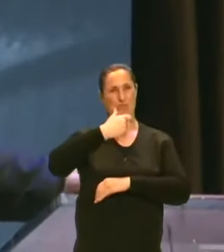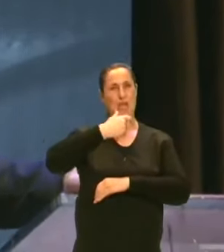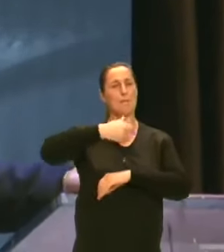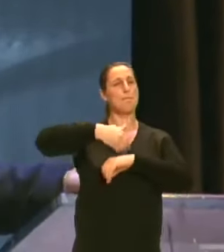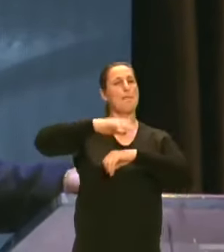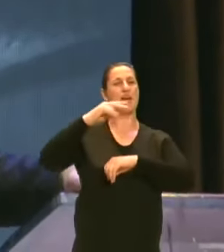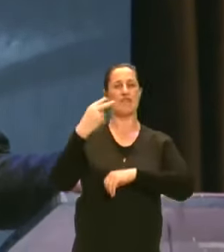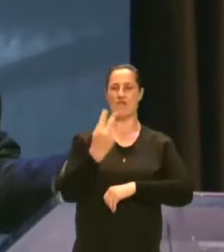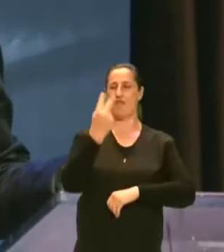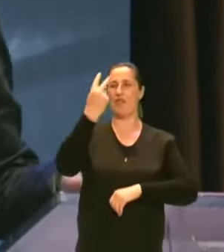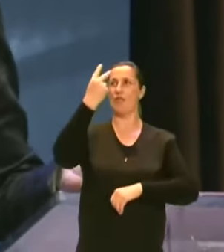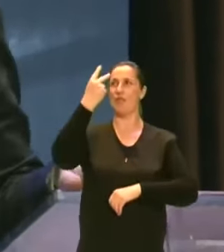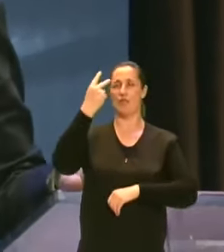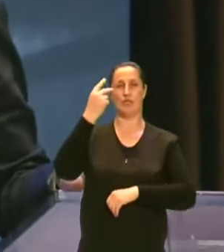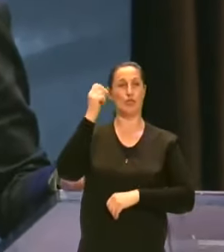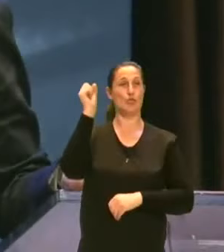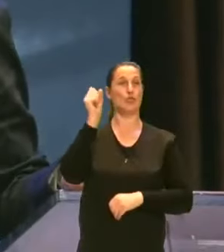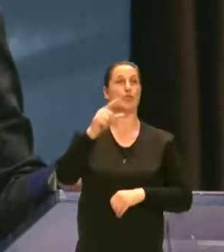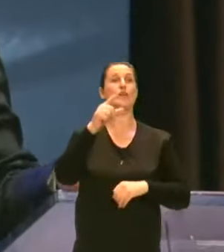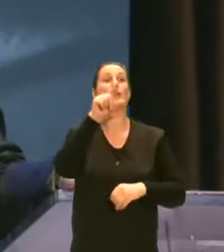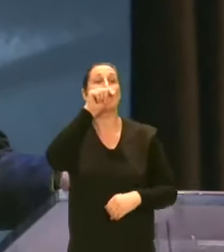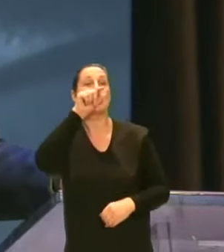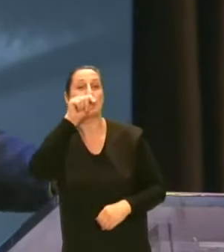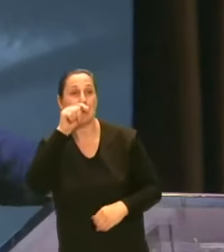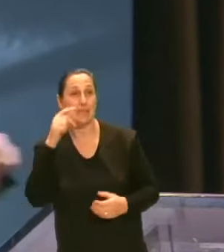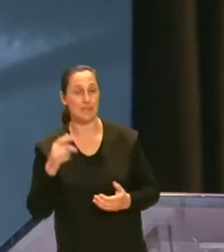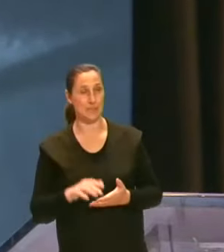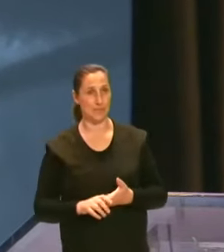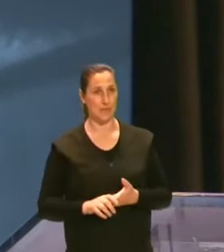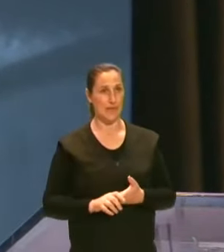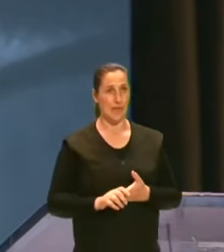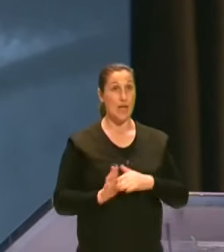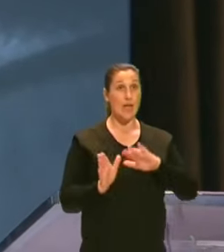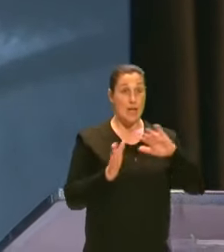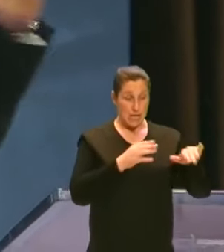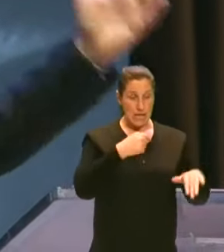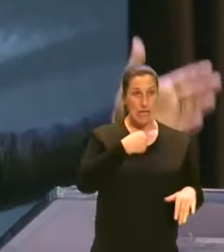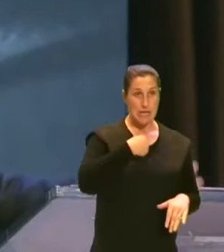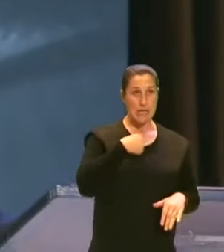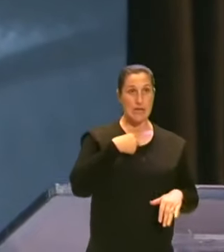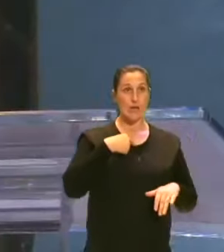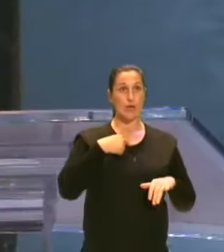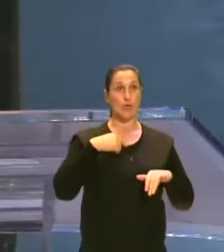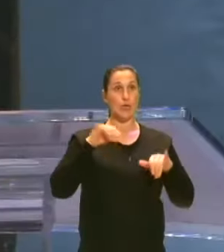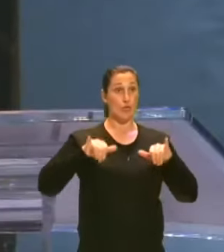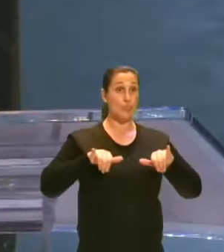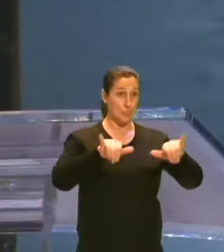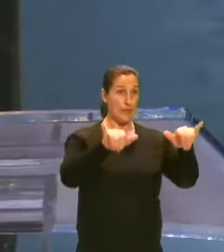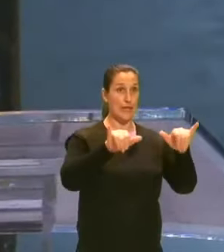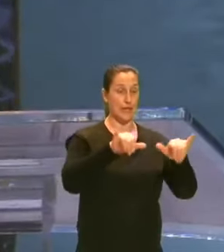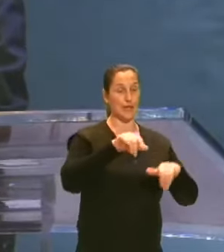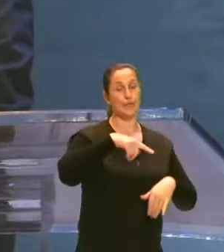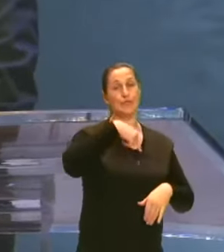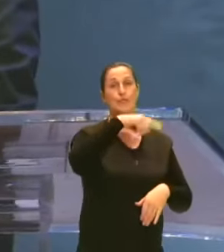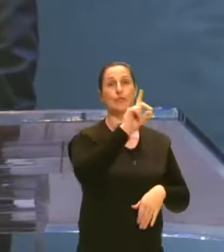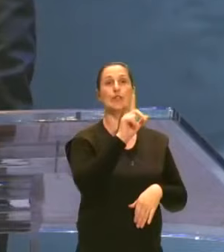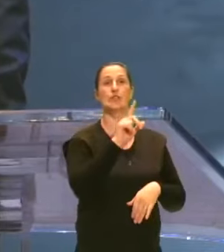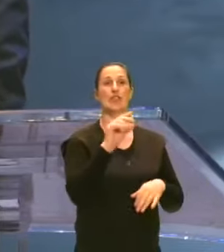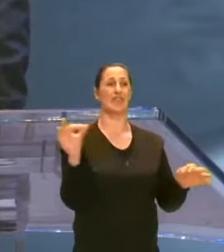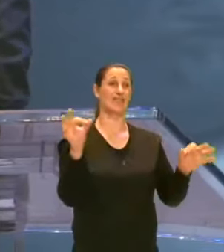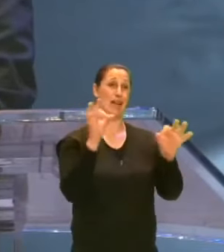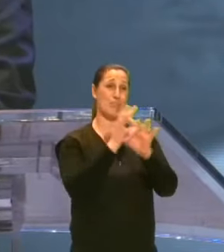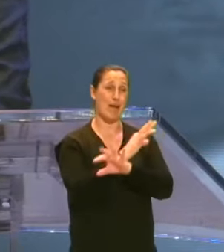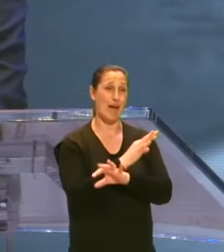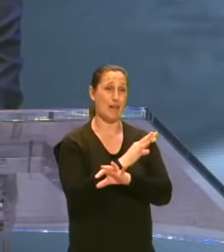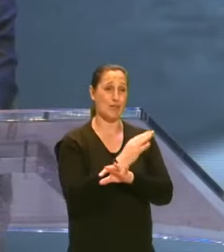Outro dia eu estava no mercado, final de mês, e eu tinha acabado fralda lá em casa.